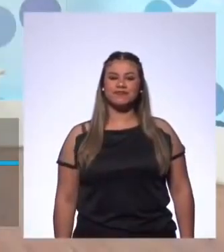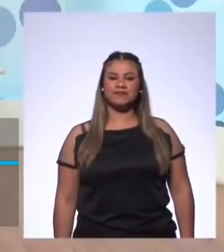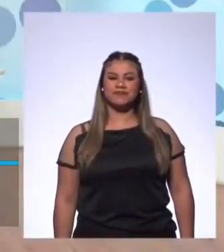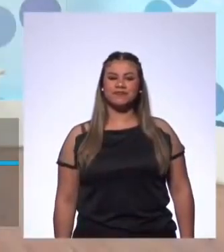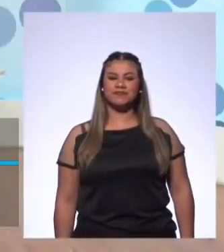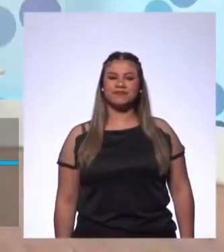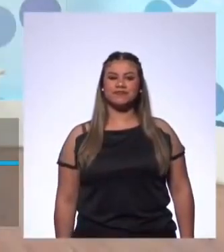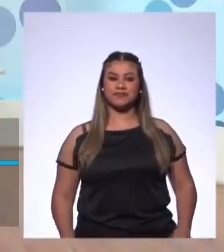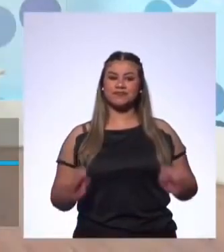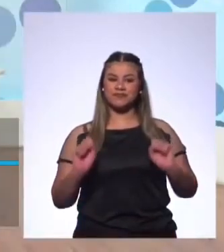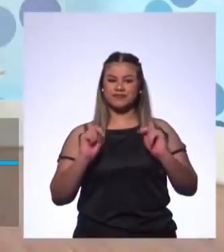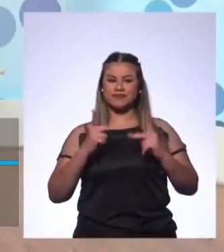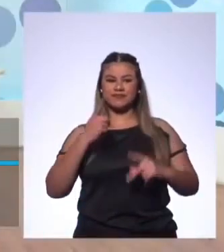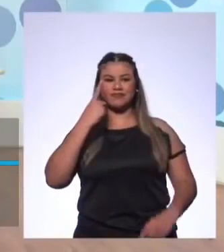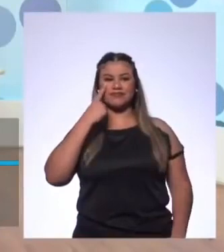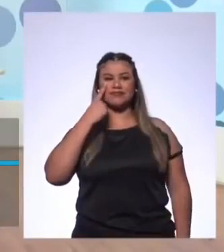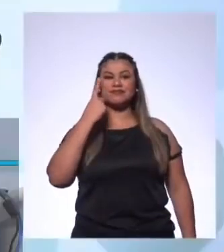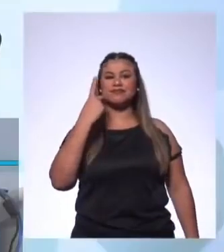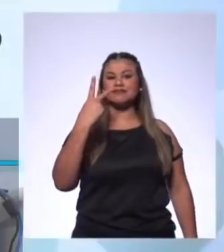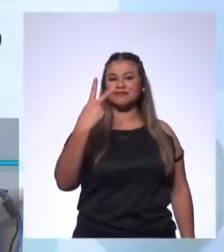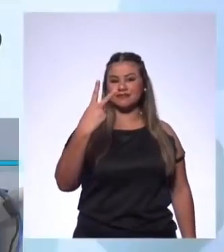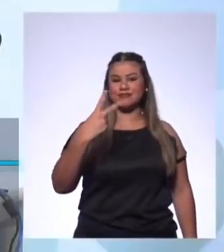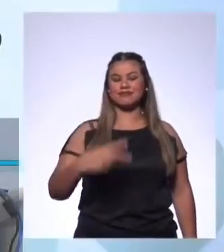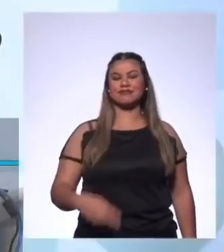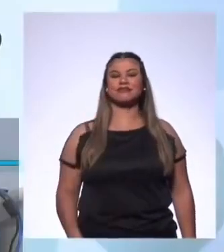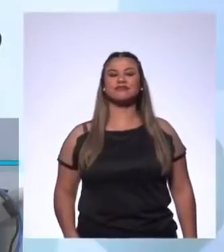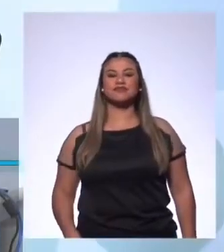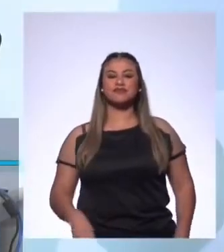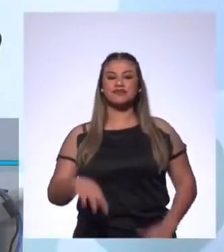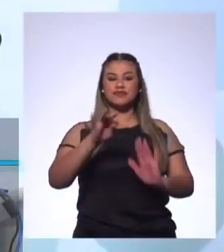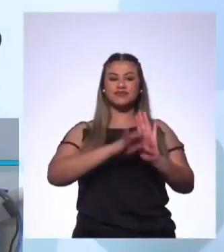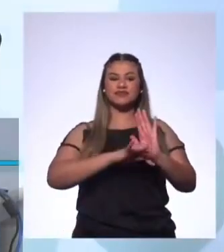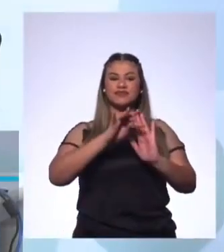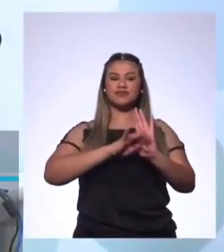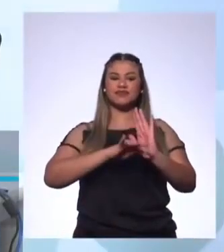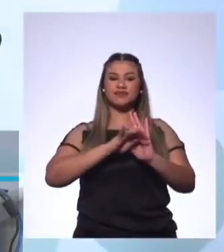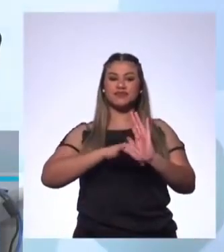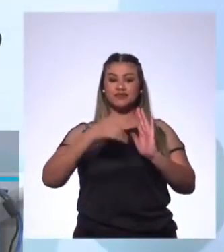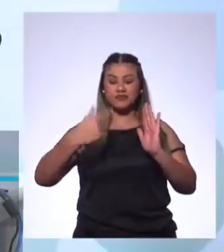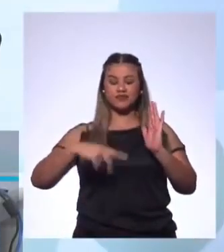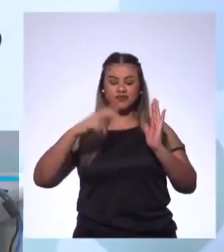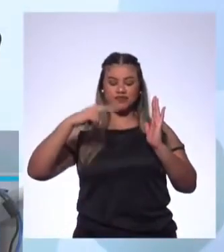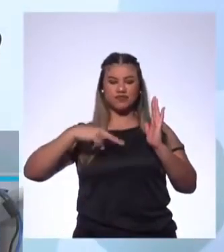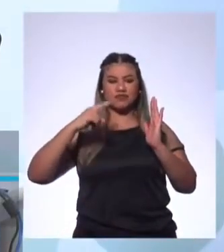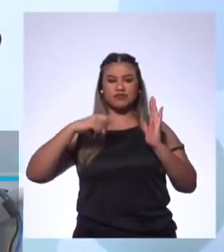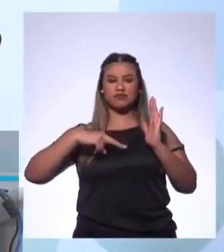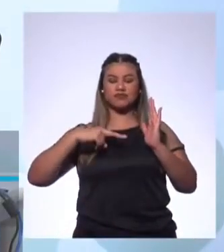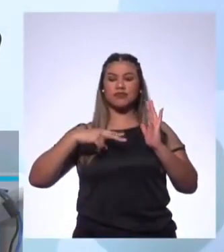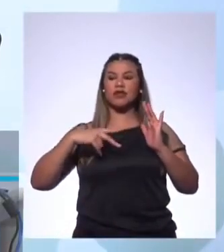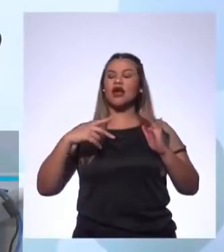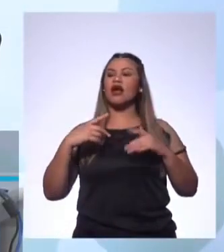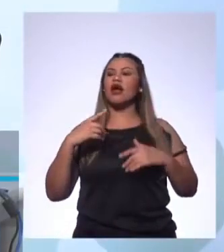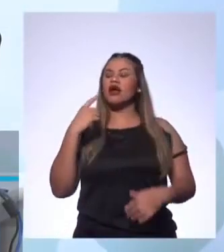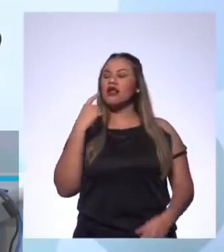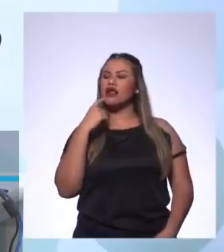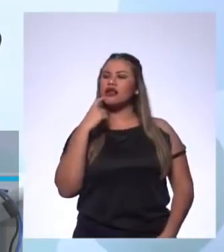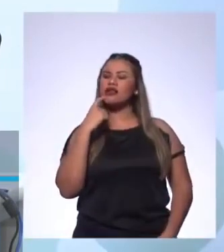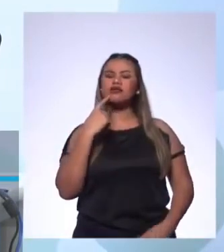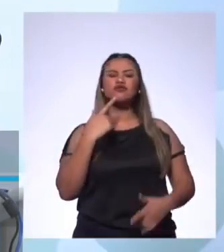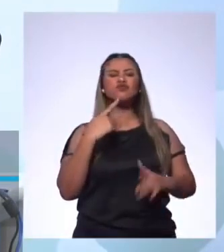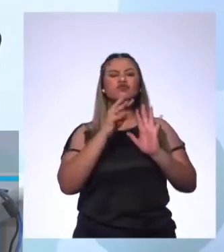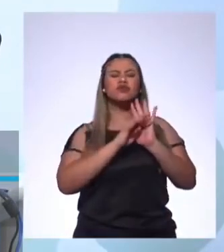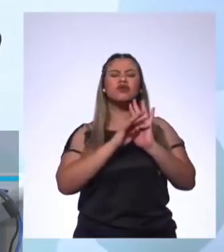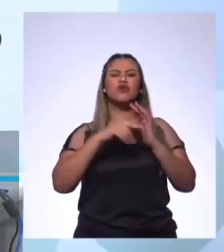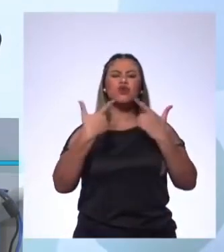Vamos a 2 agora. Então, releia o texto da aula anterior, Romeu e Julieta. Como você analisa a linguagem do texto? O que